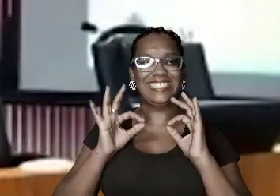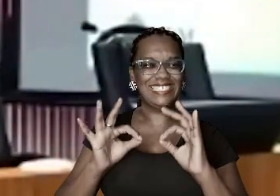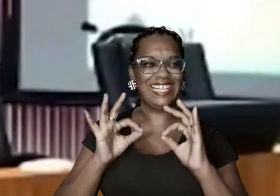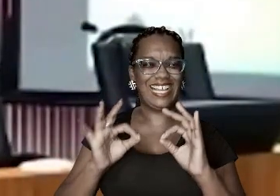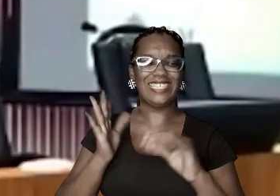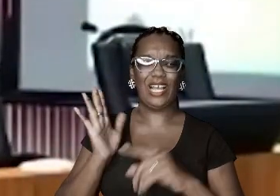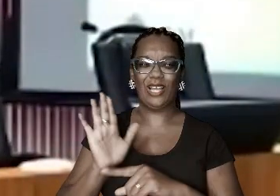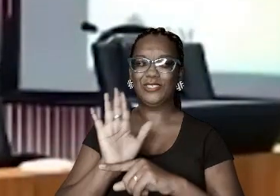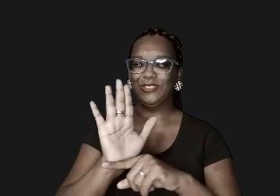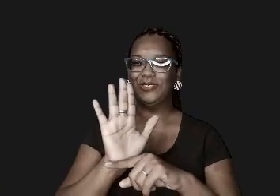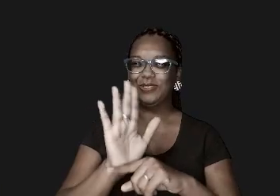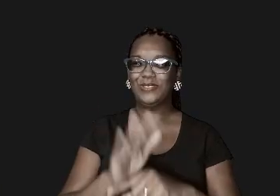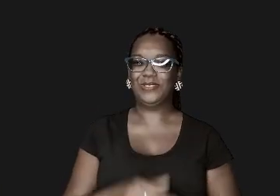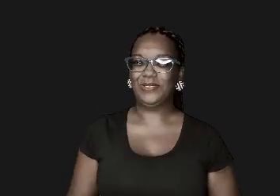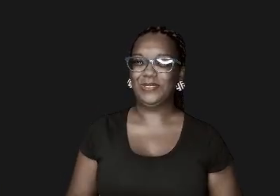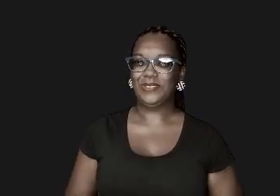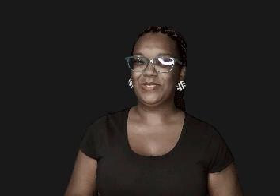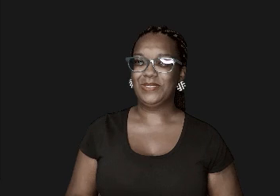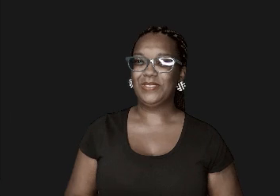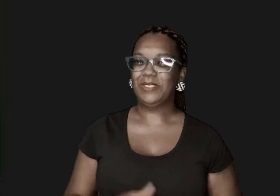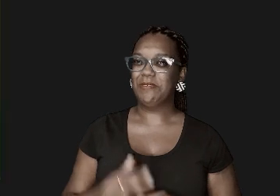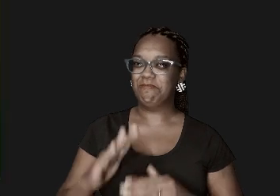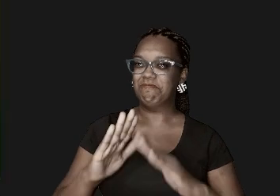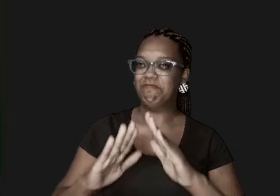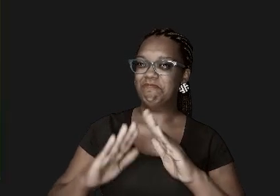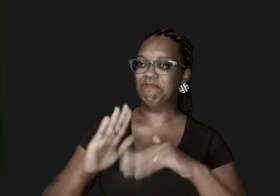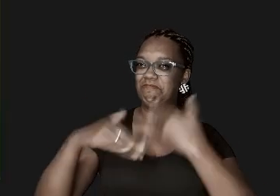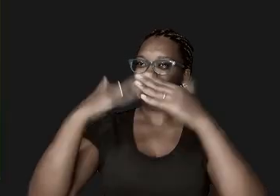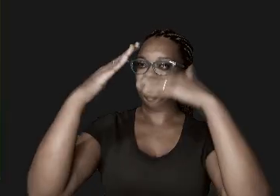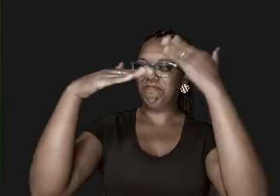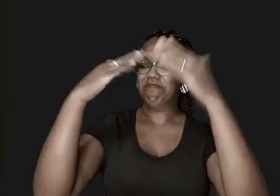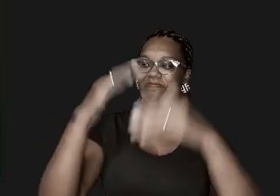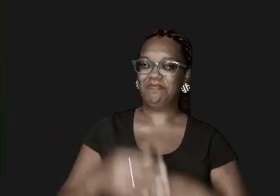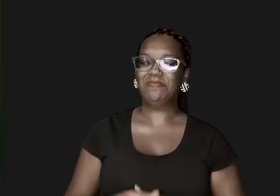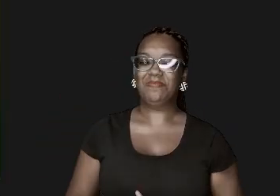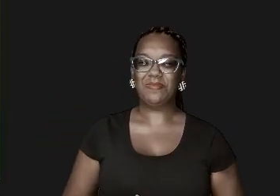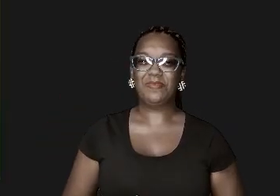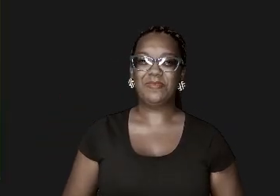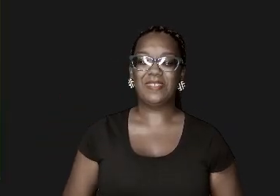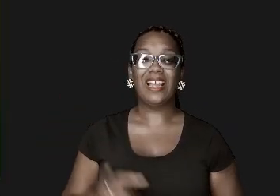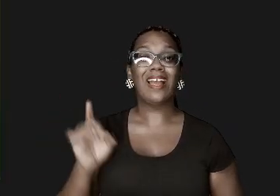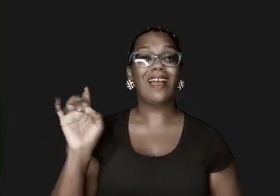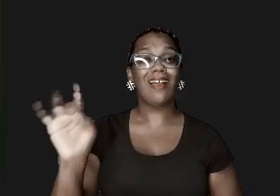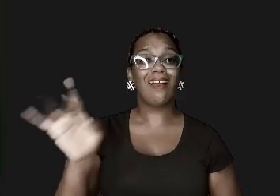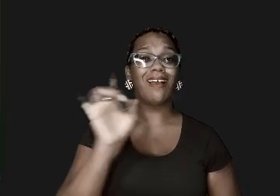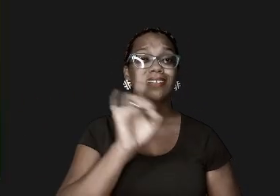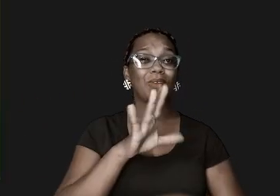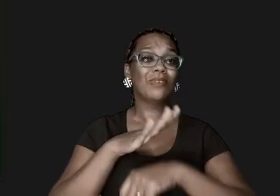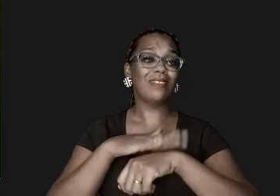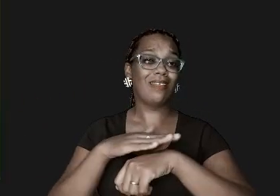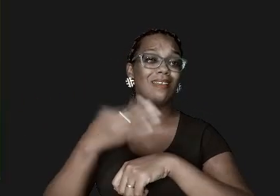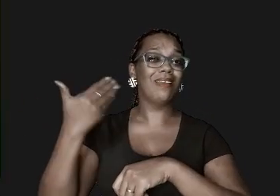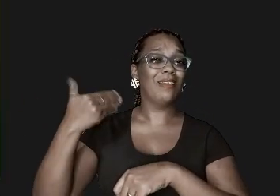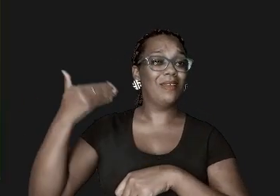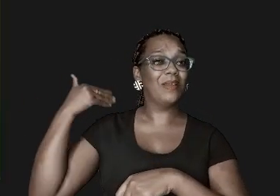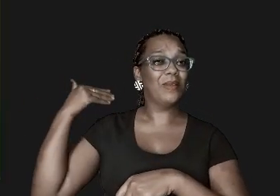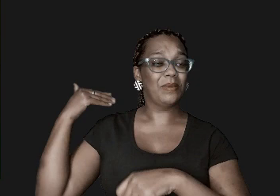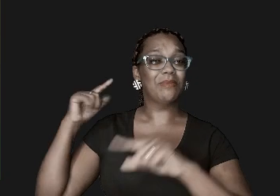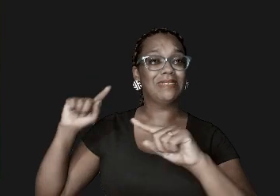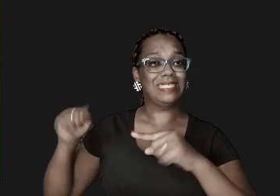de trabalhar e que certamente contribuíram precisamente para o crescimento da autarquia